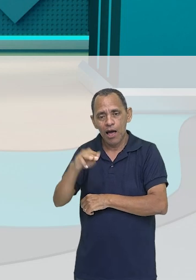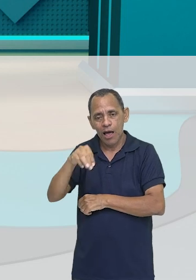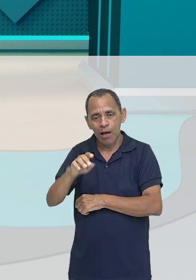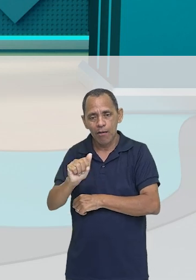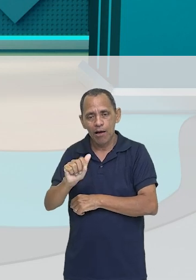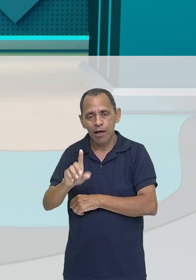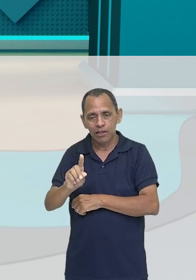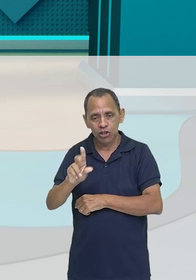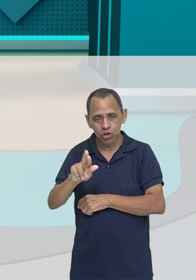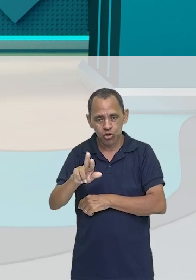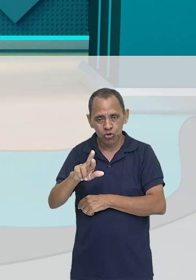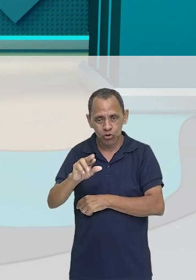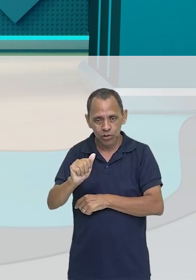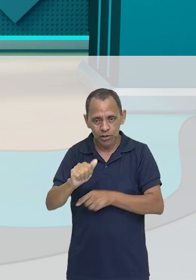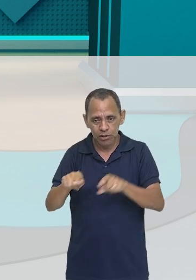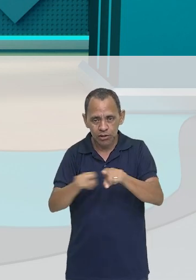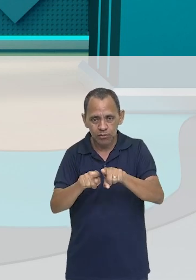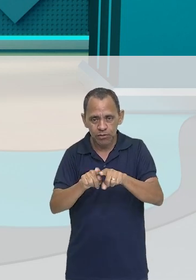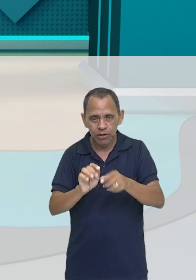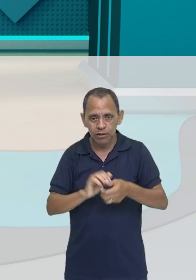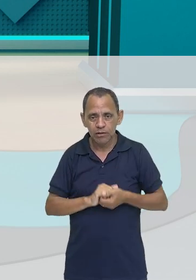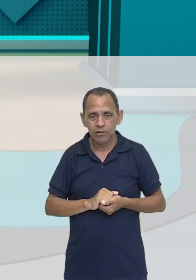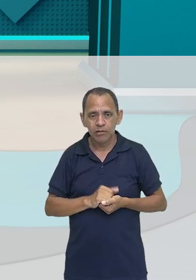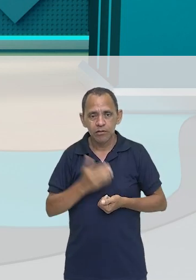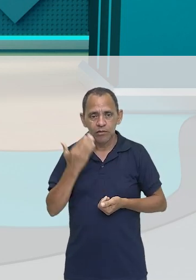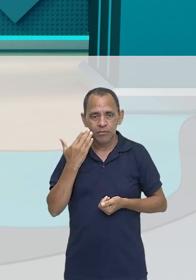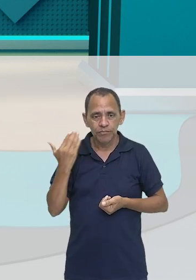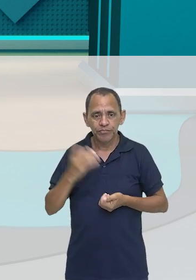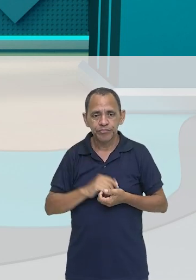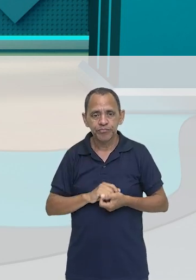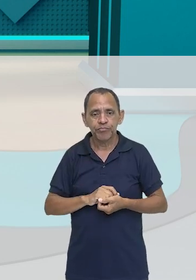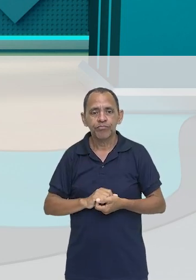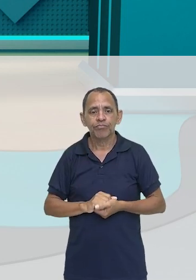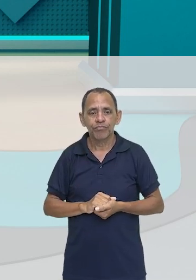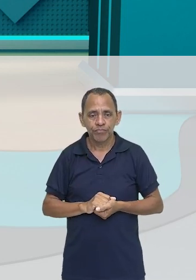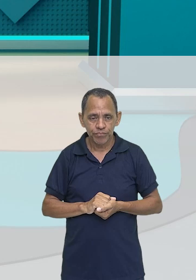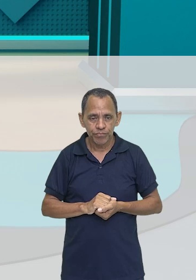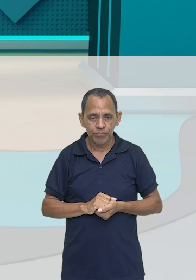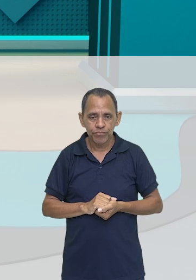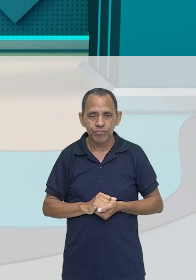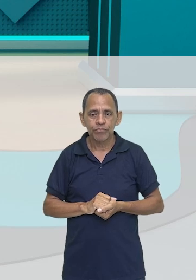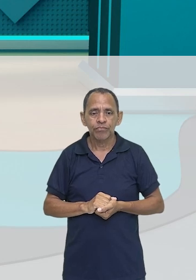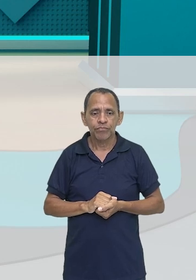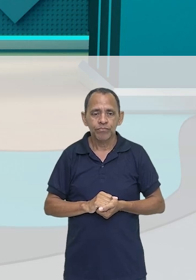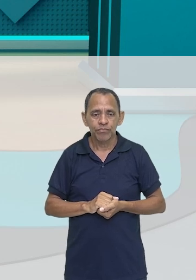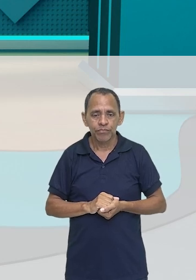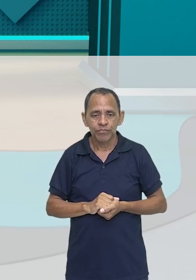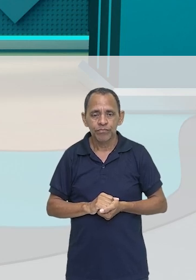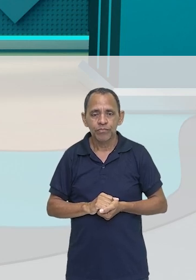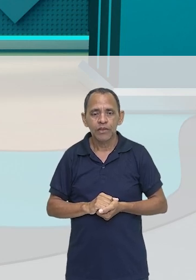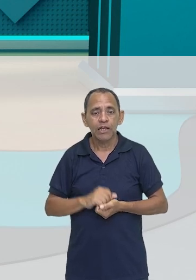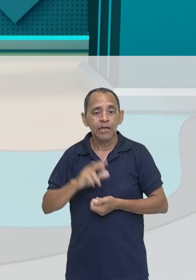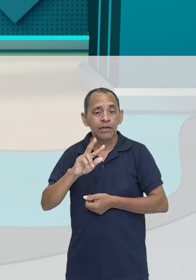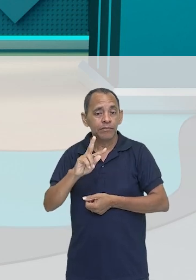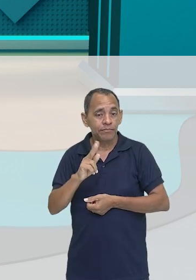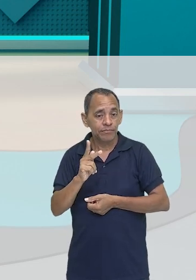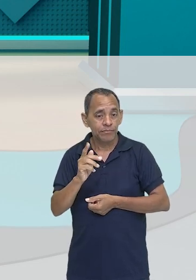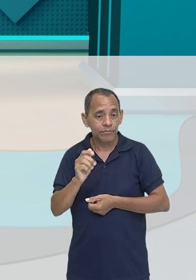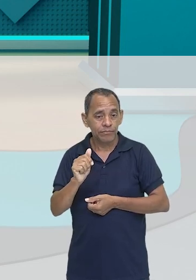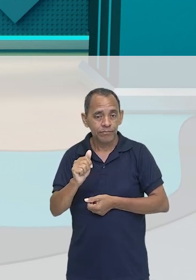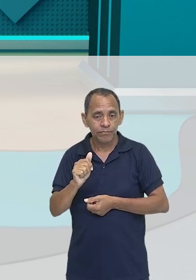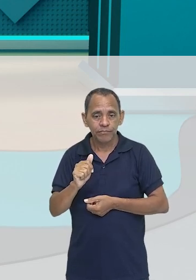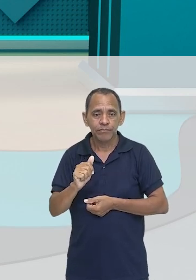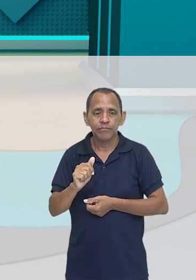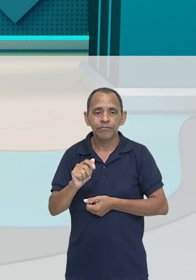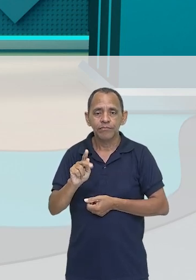Outra parte da vestimenta é o hakama, que é uma saia calça longa, tá? Ela é uma espécie de